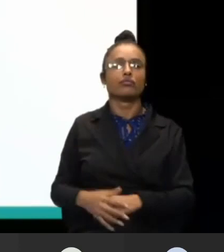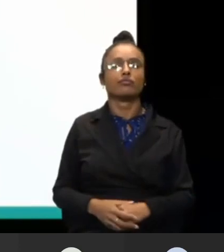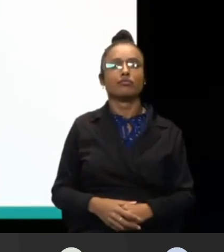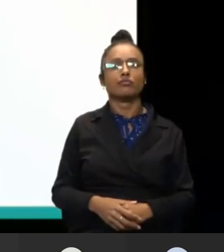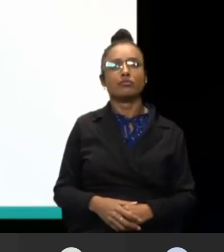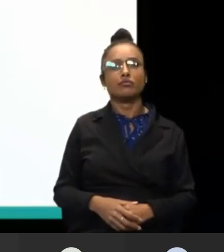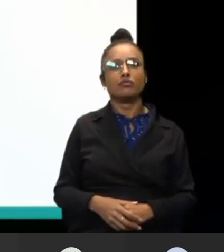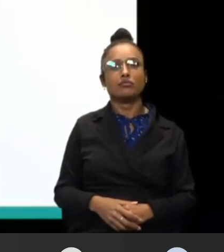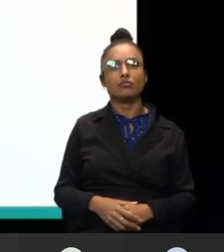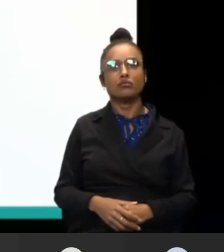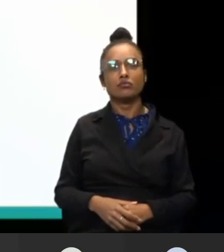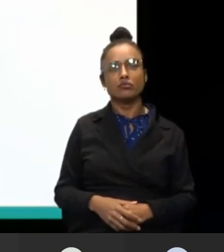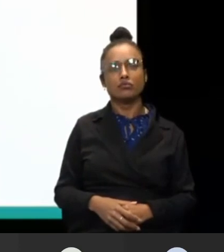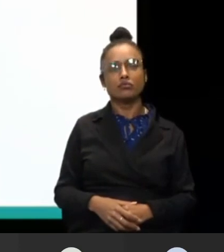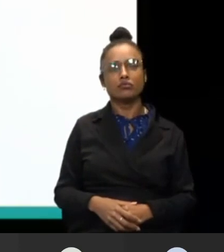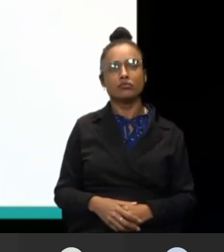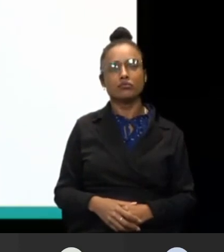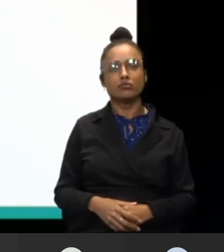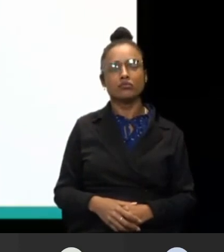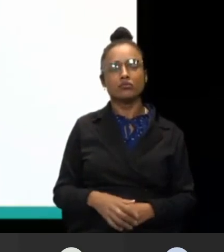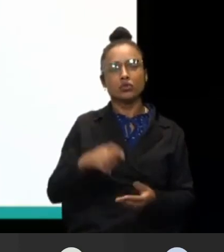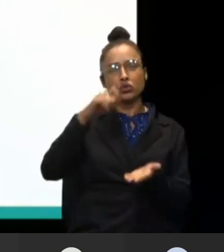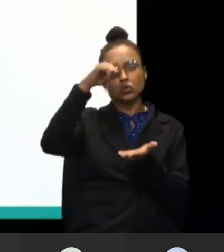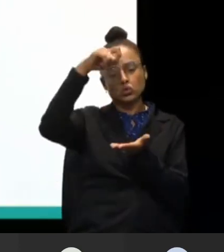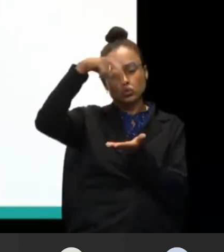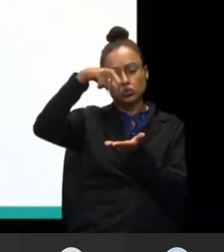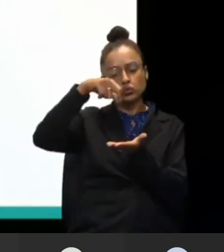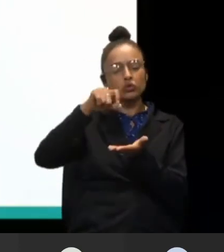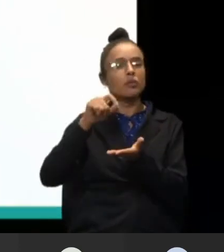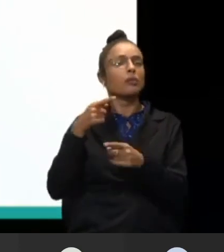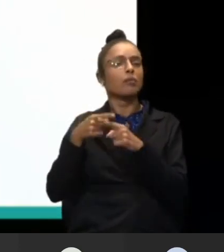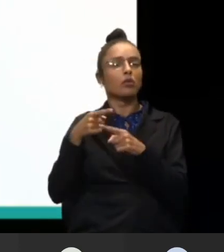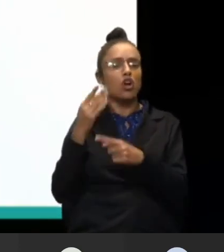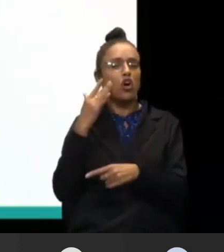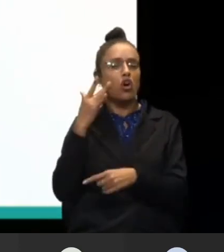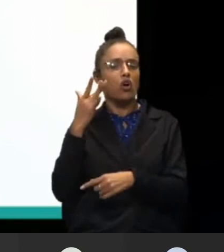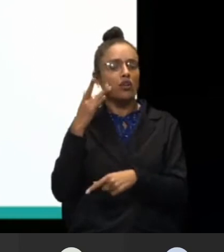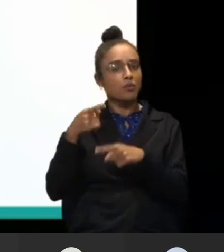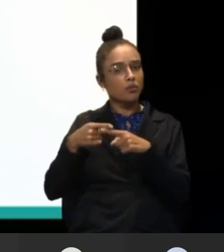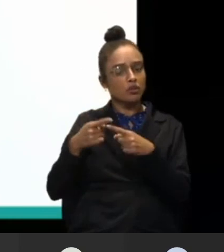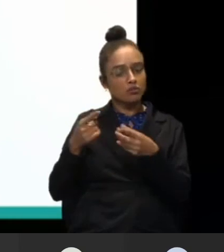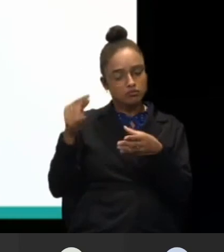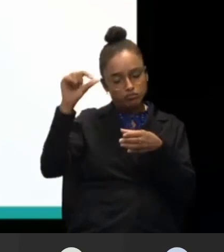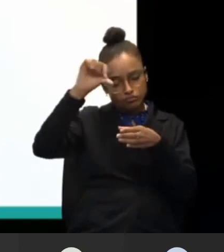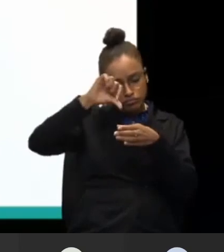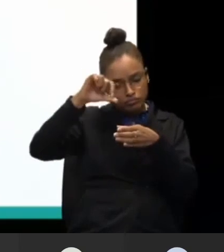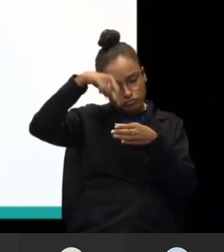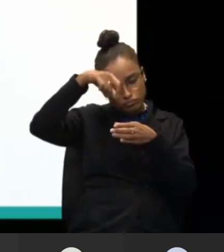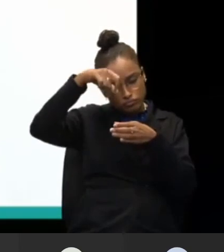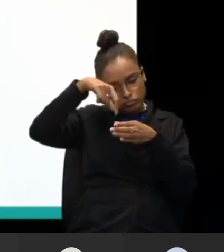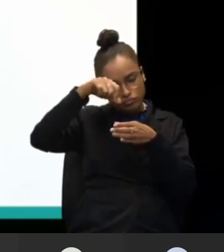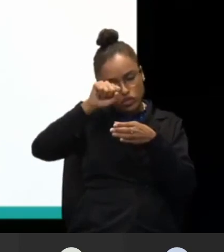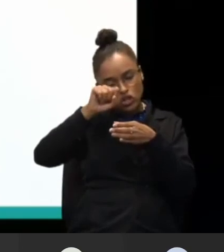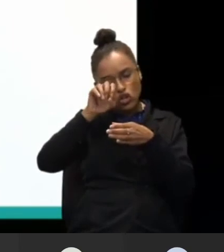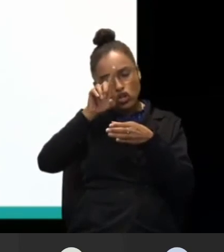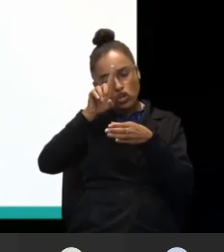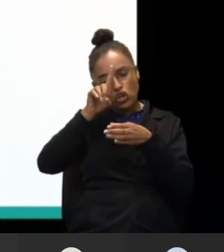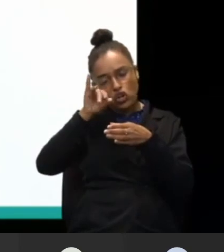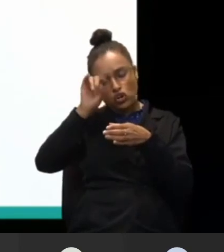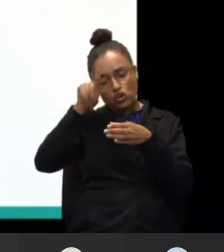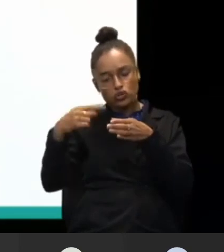da solução de éter e álcool, nós vamos pingar 2 gotas do indicador fenolftaleína, depois a titulação